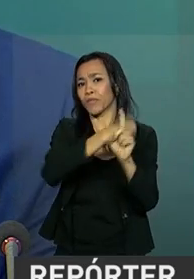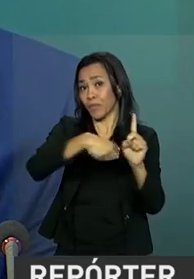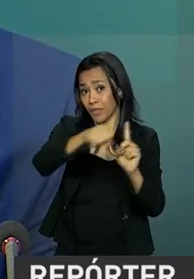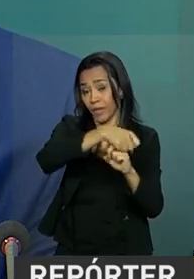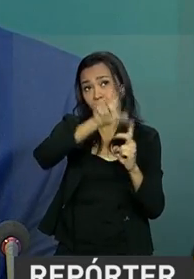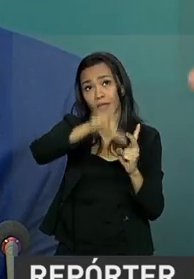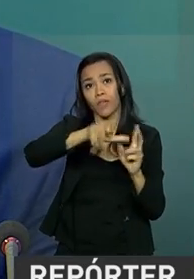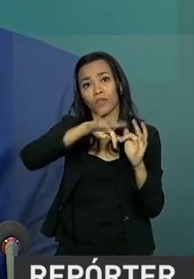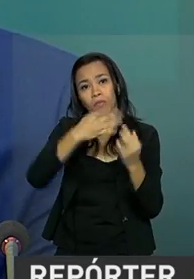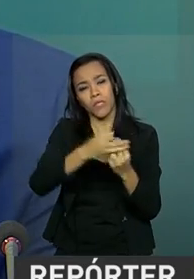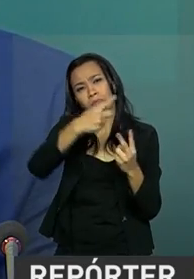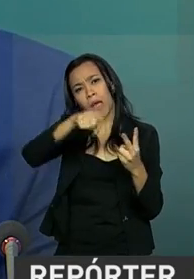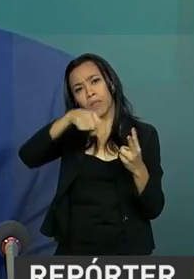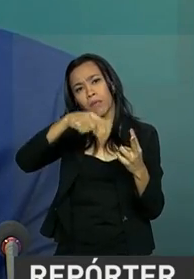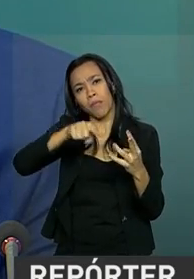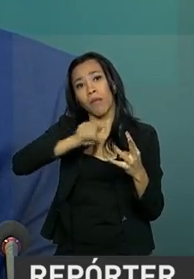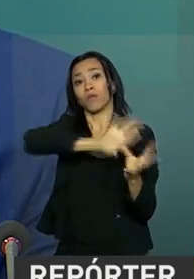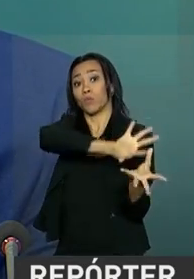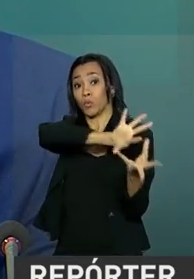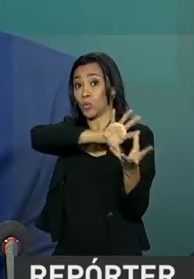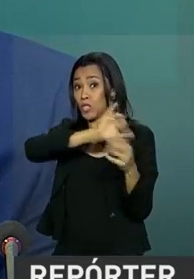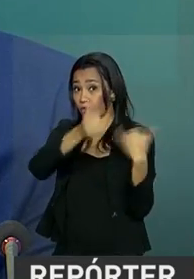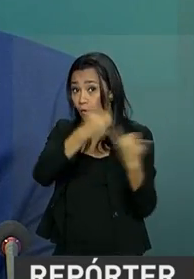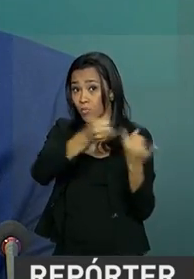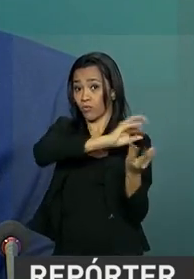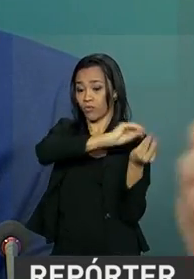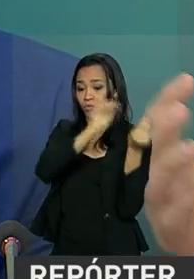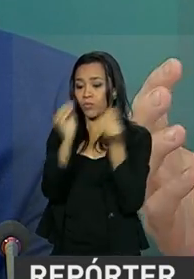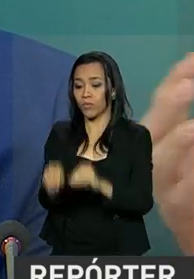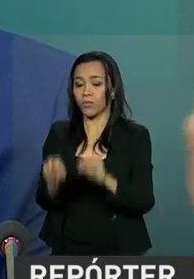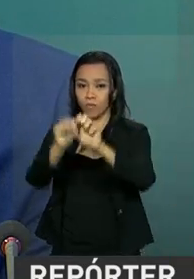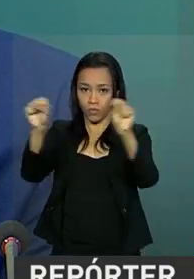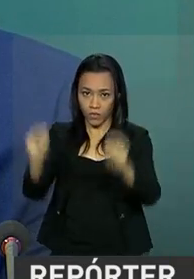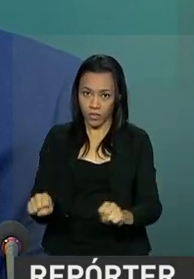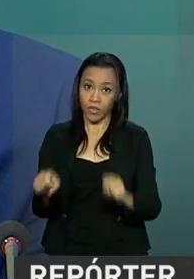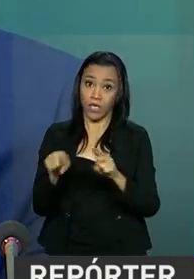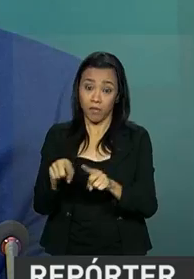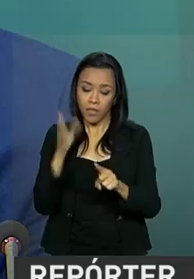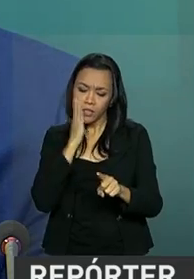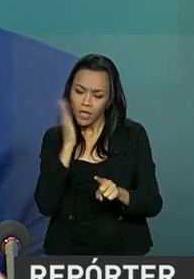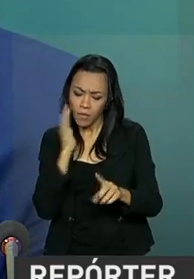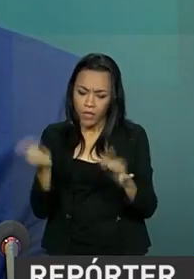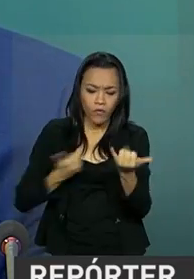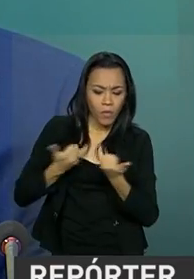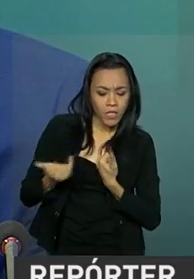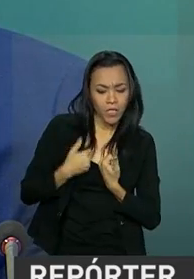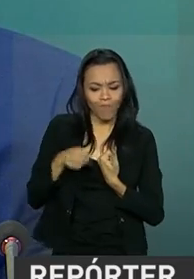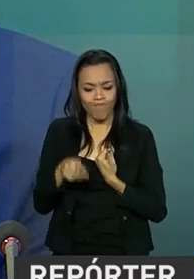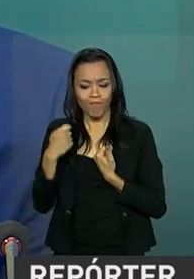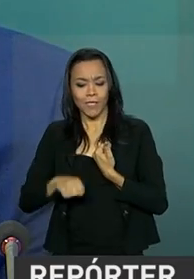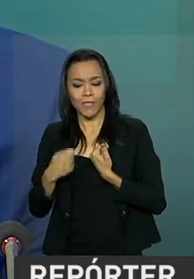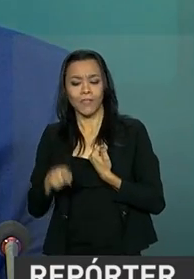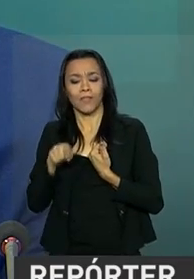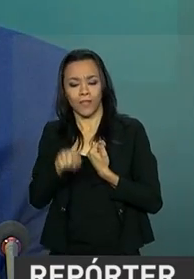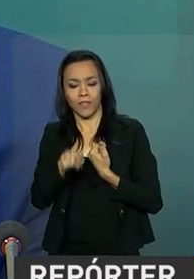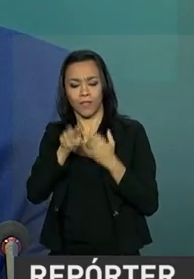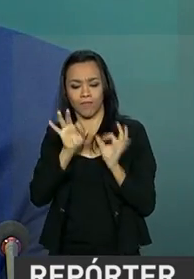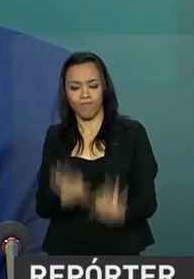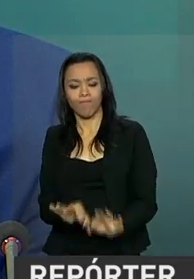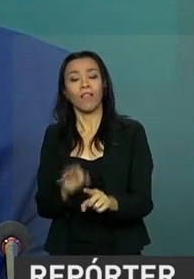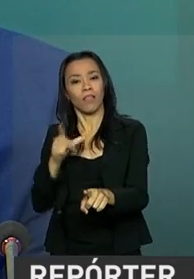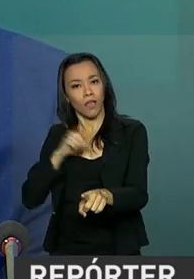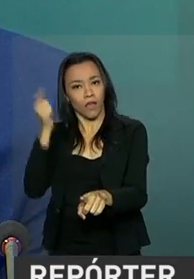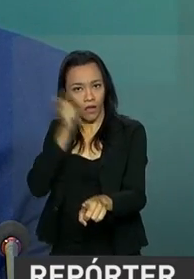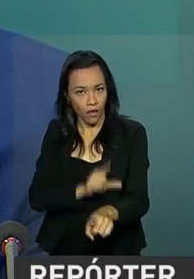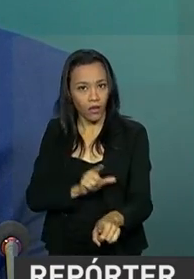Família ampliando a base de dados que nós temos hoje estabelecendo conceitos para que aqueles que realmente precisam eh t